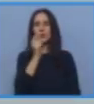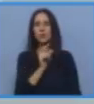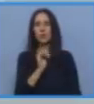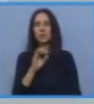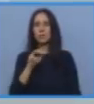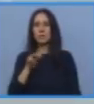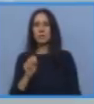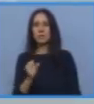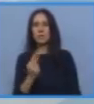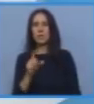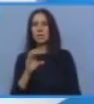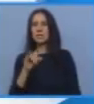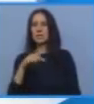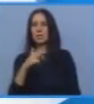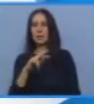Sintra.